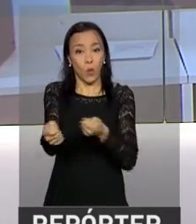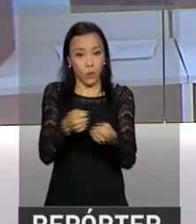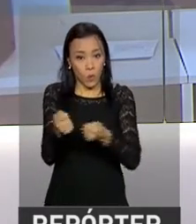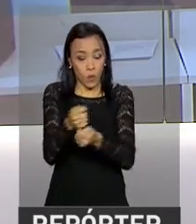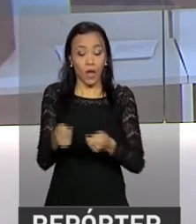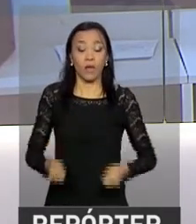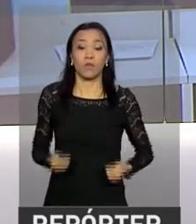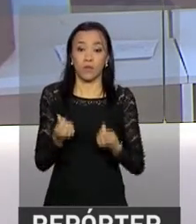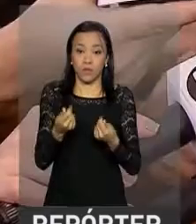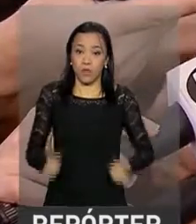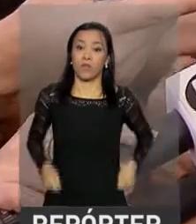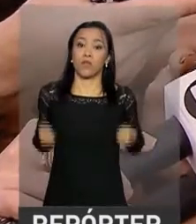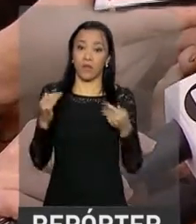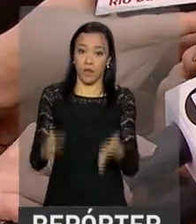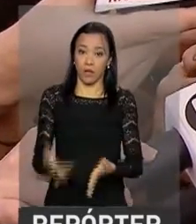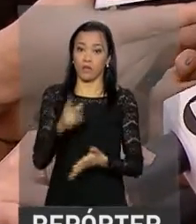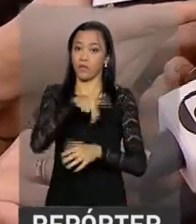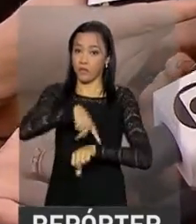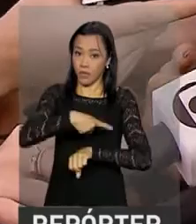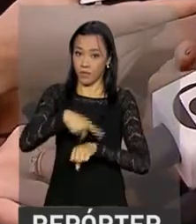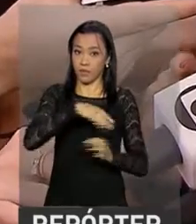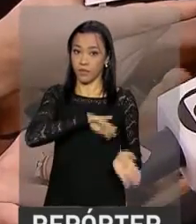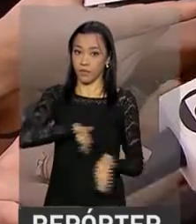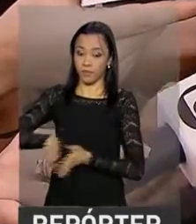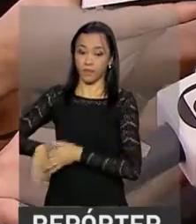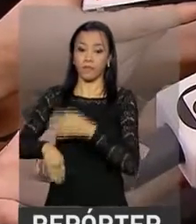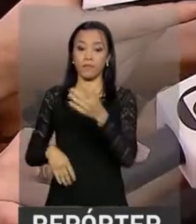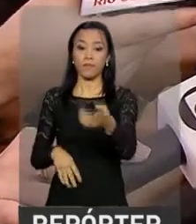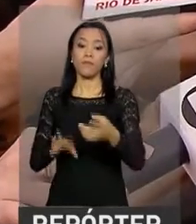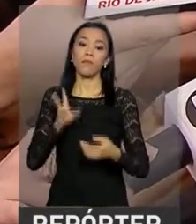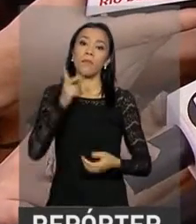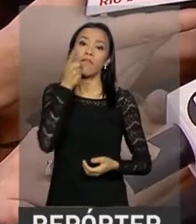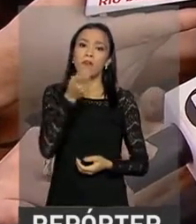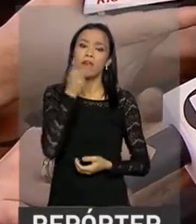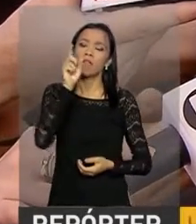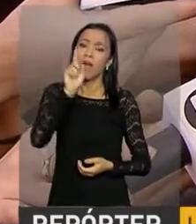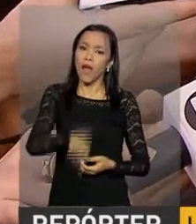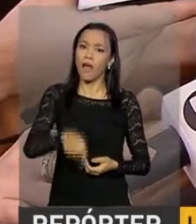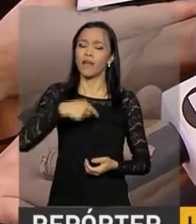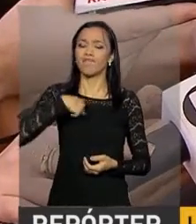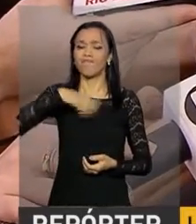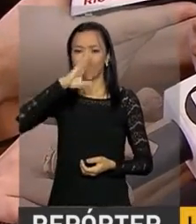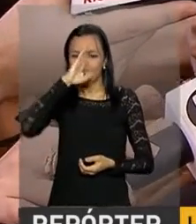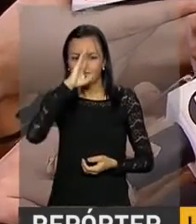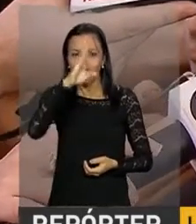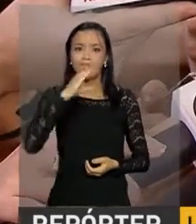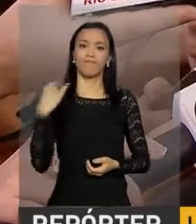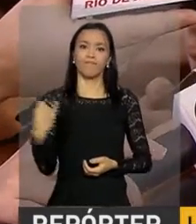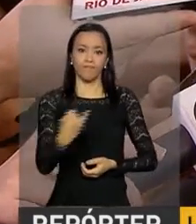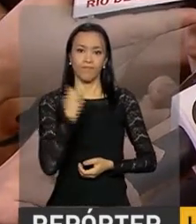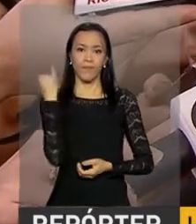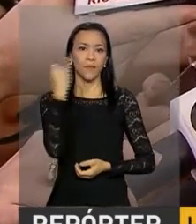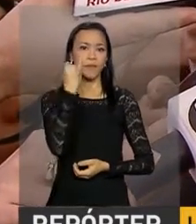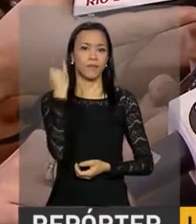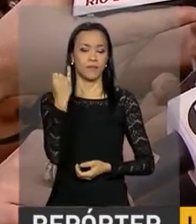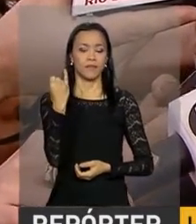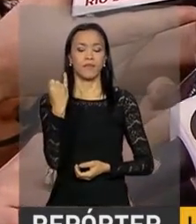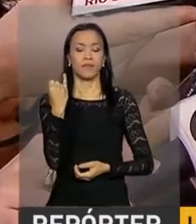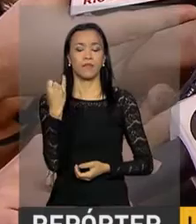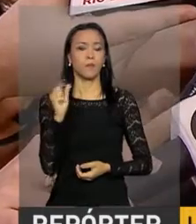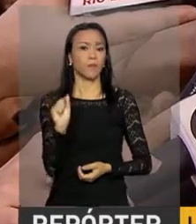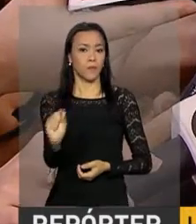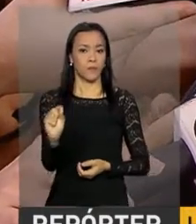país batizamos as todos é fundamental para que é co